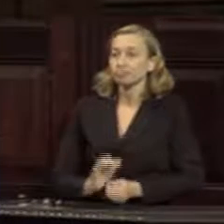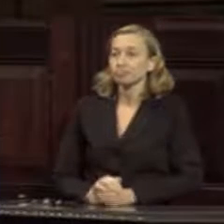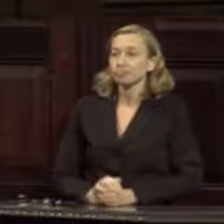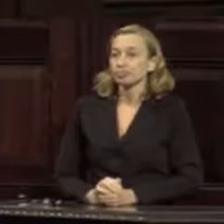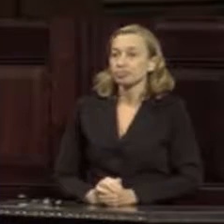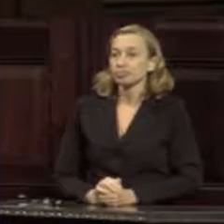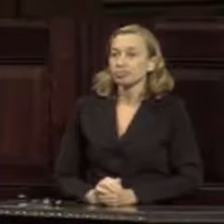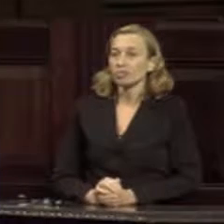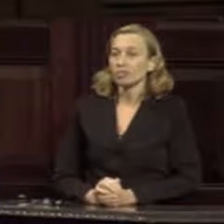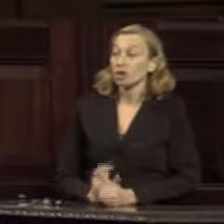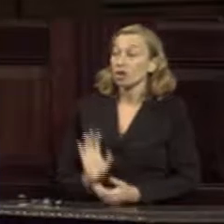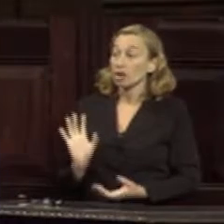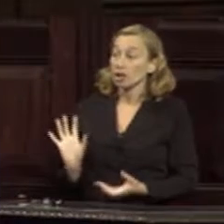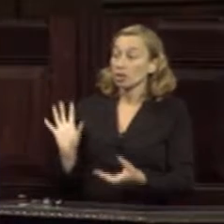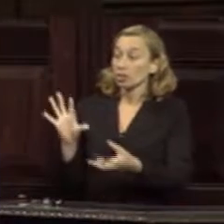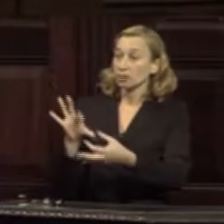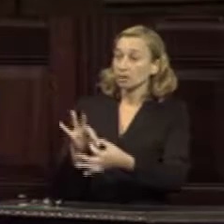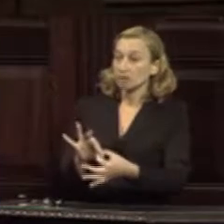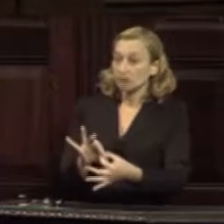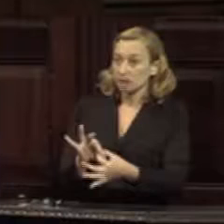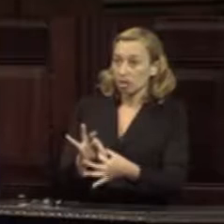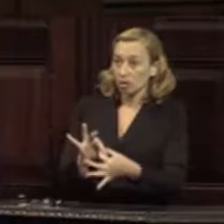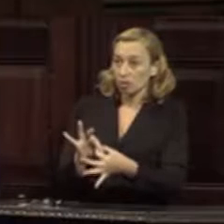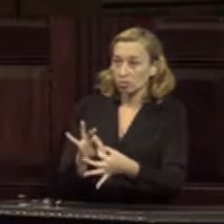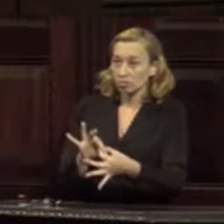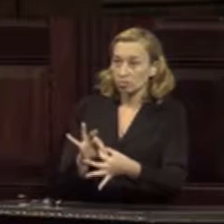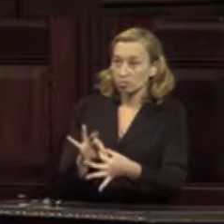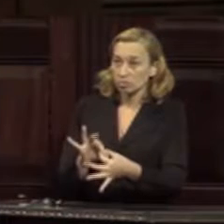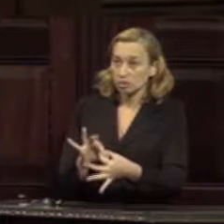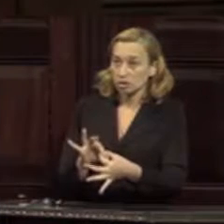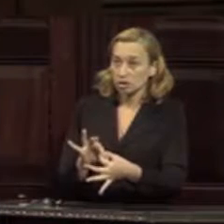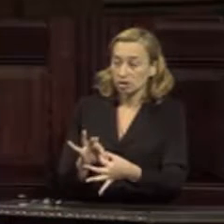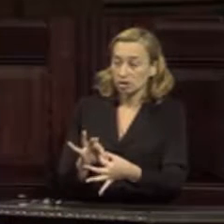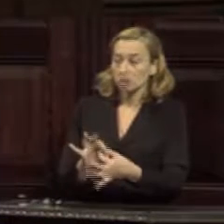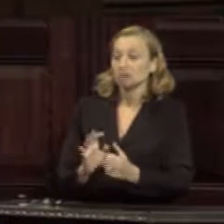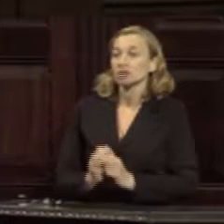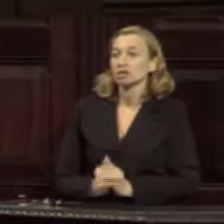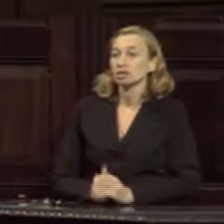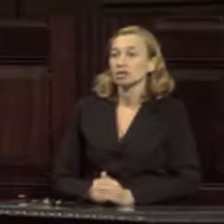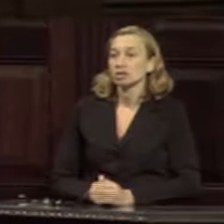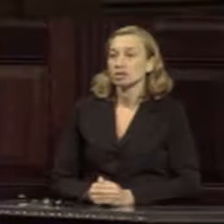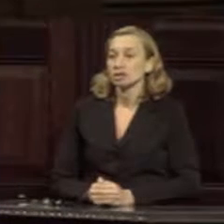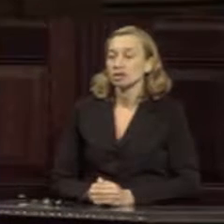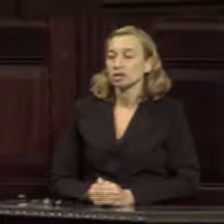Porque quando a União isenta de PIS,